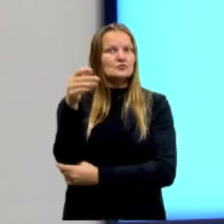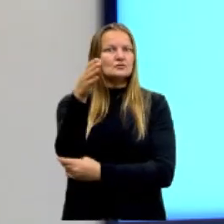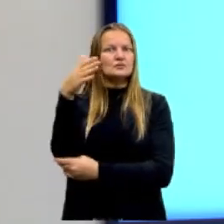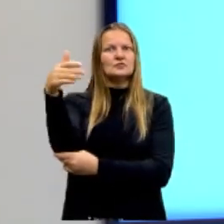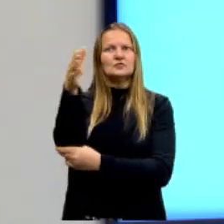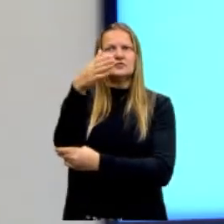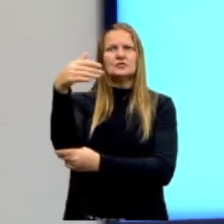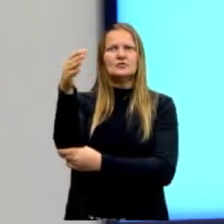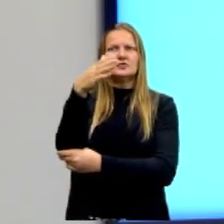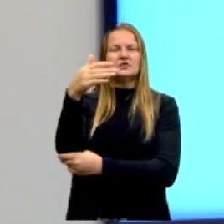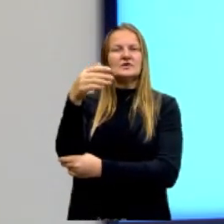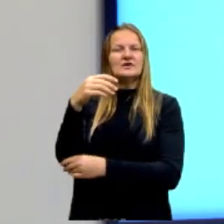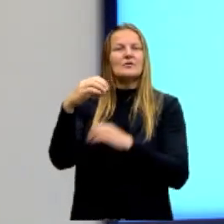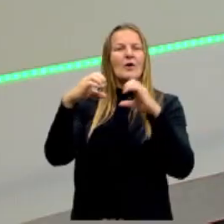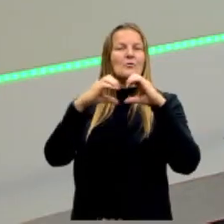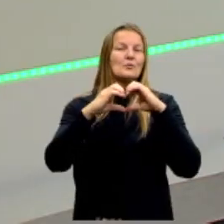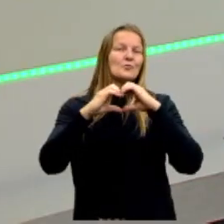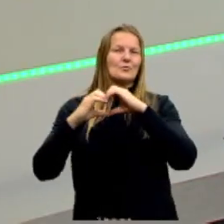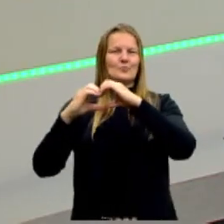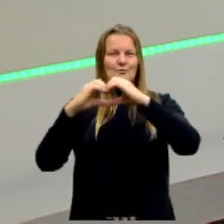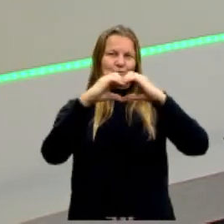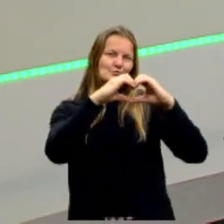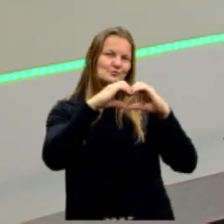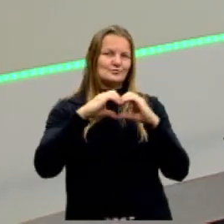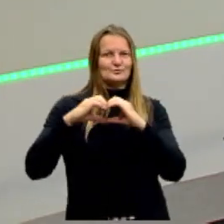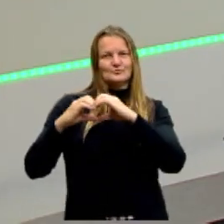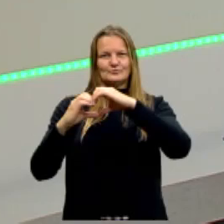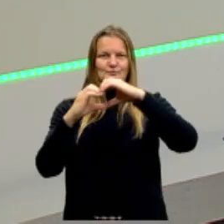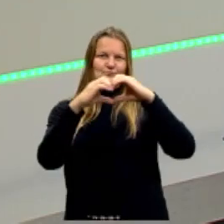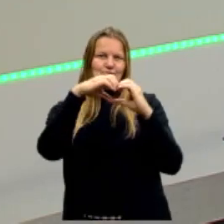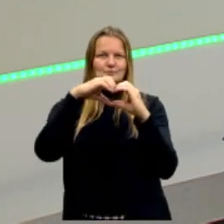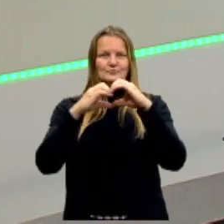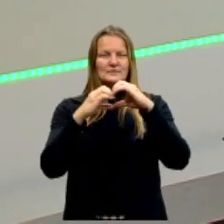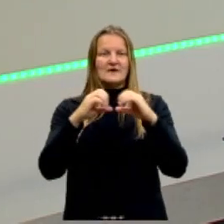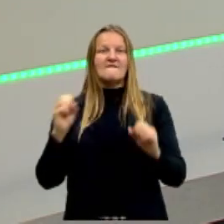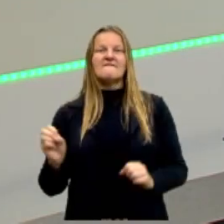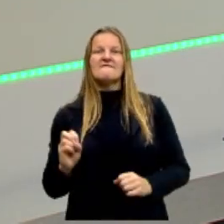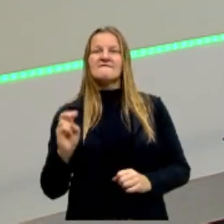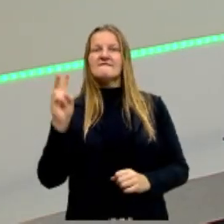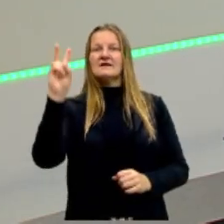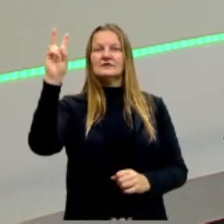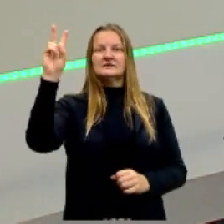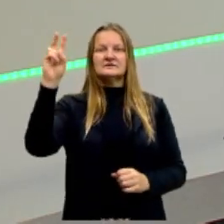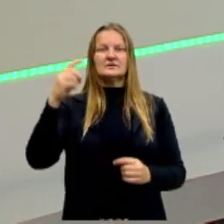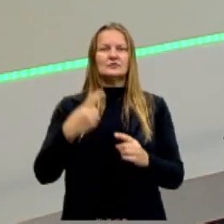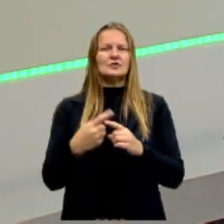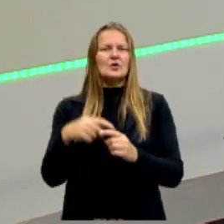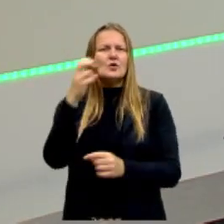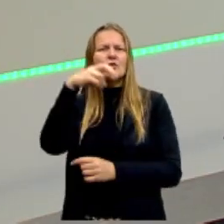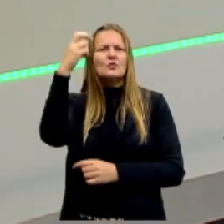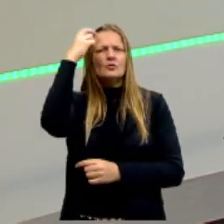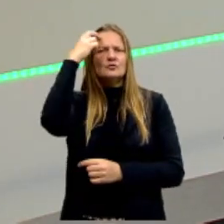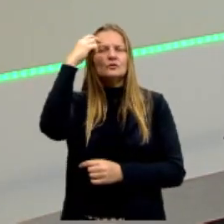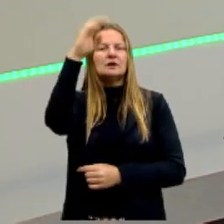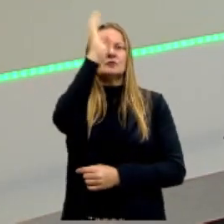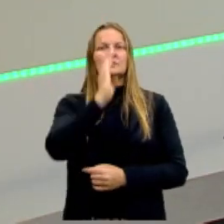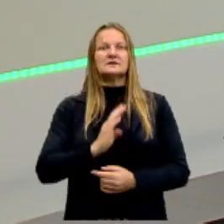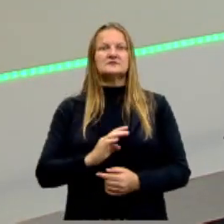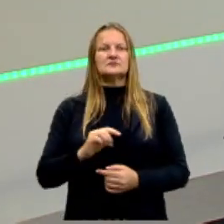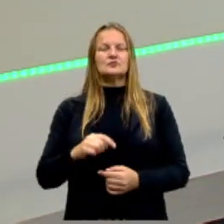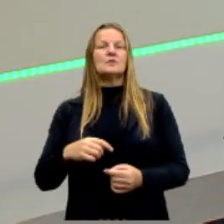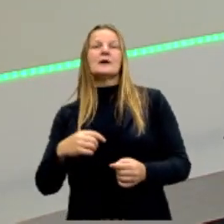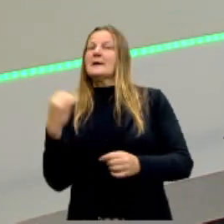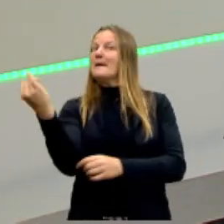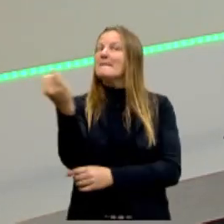em forma de coraçãozinho porque valorização da cultura brasileira